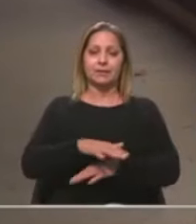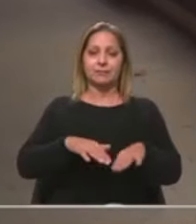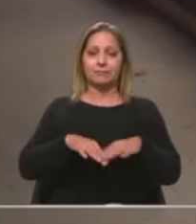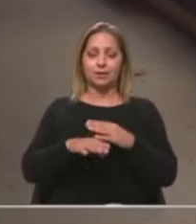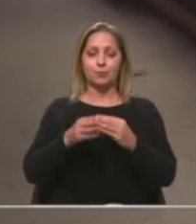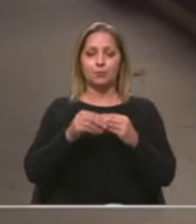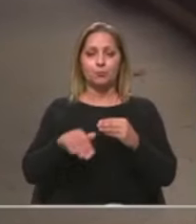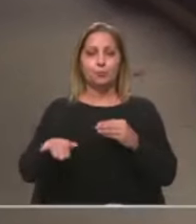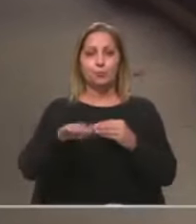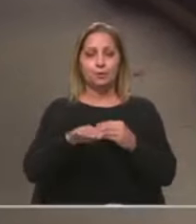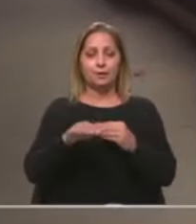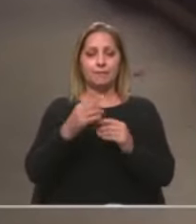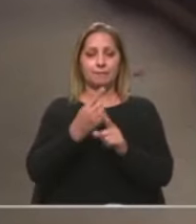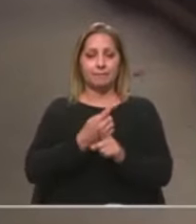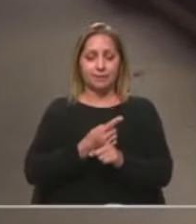várias propriedades e veículos da família Valente